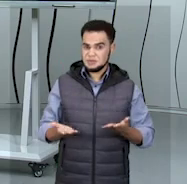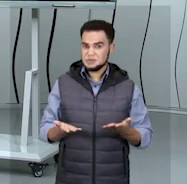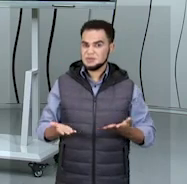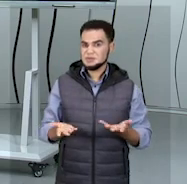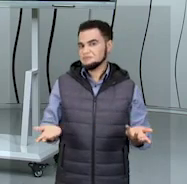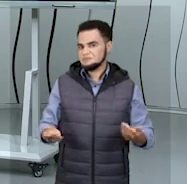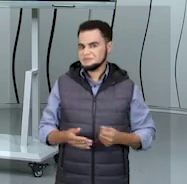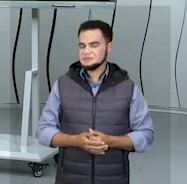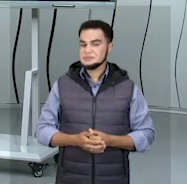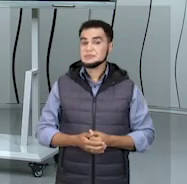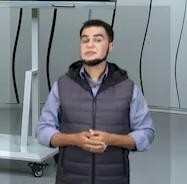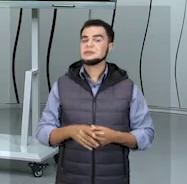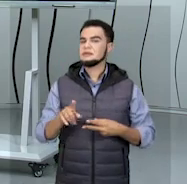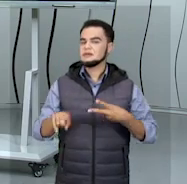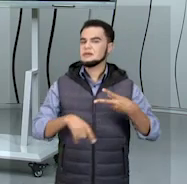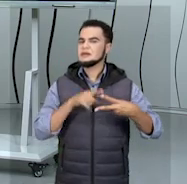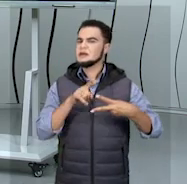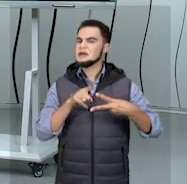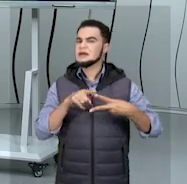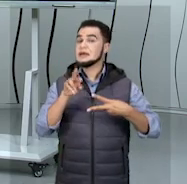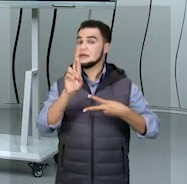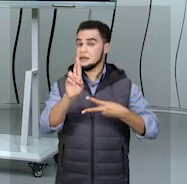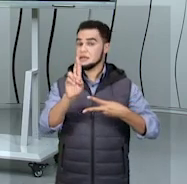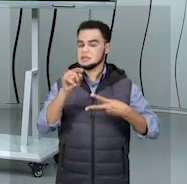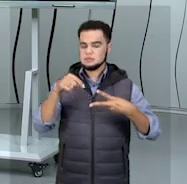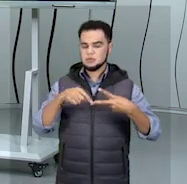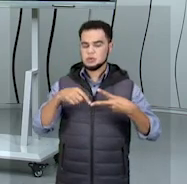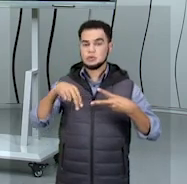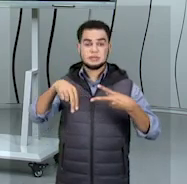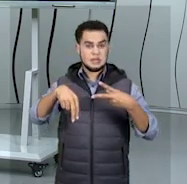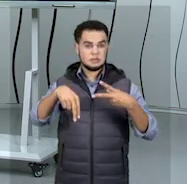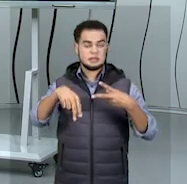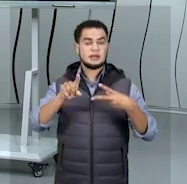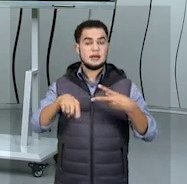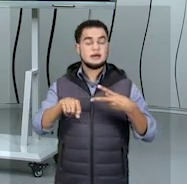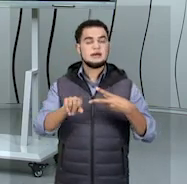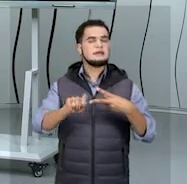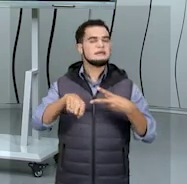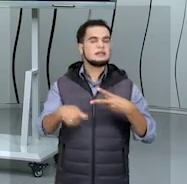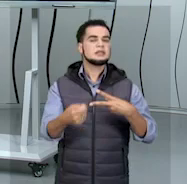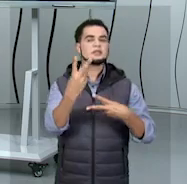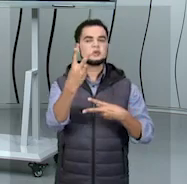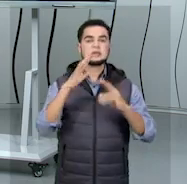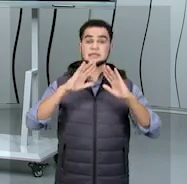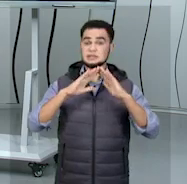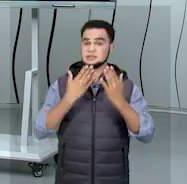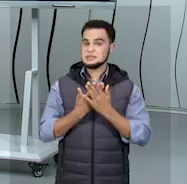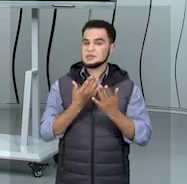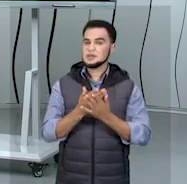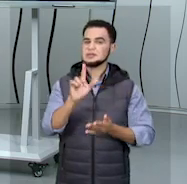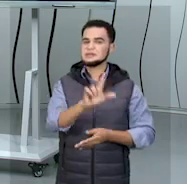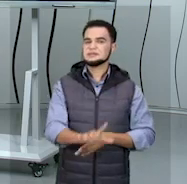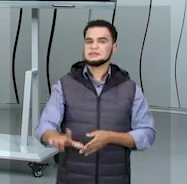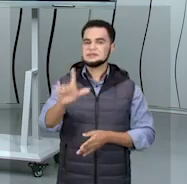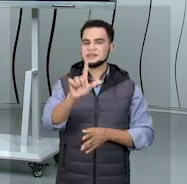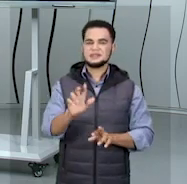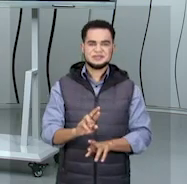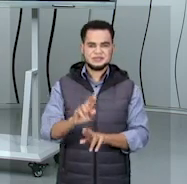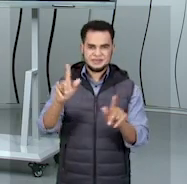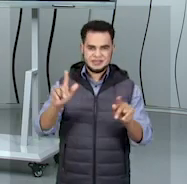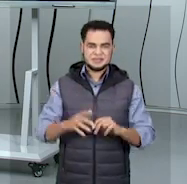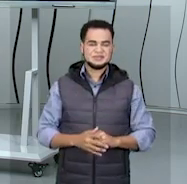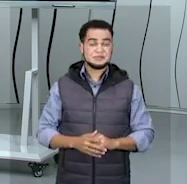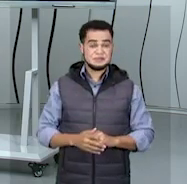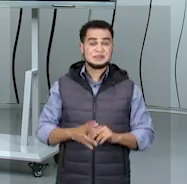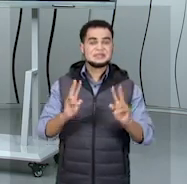coisa, realismo e naturalismo são duas escolas literárias diferentes. A gente sempre